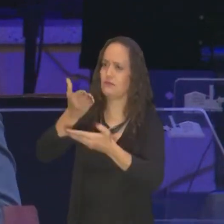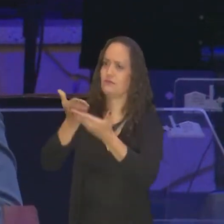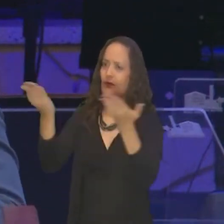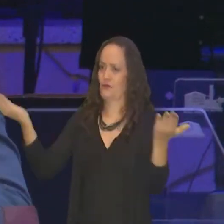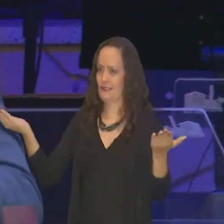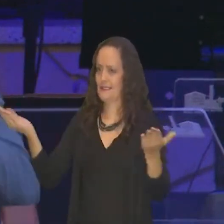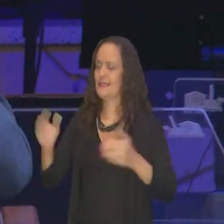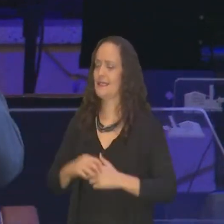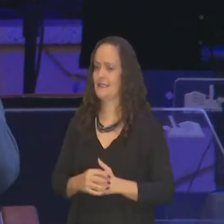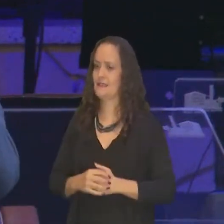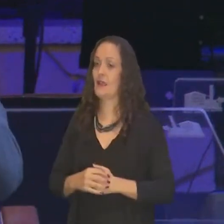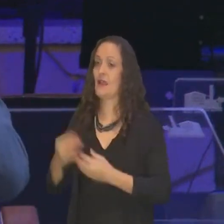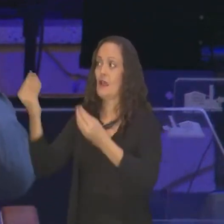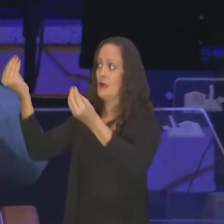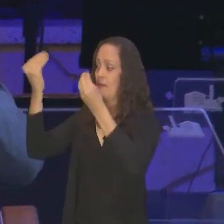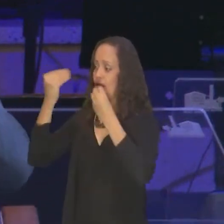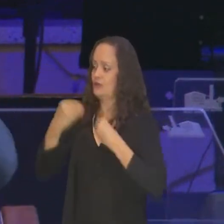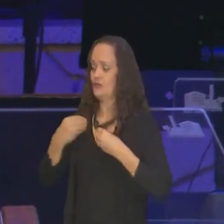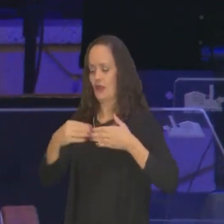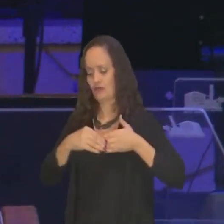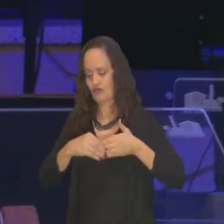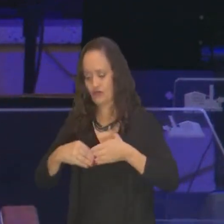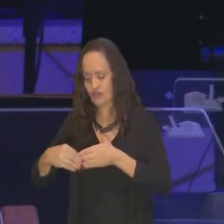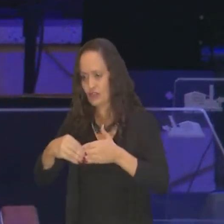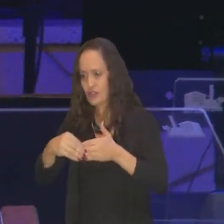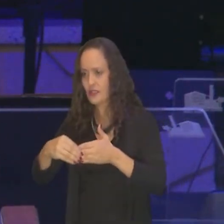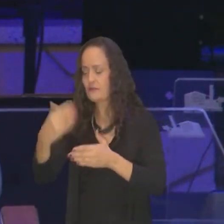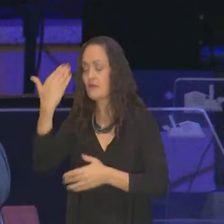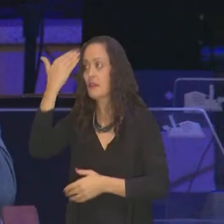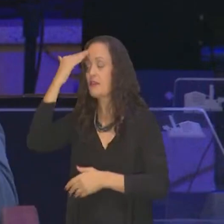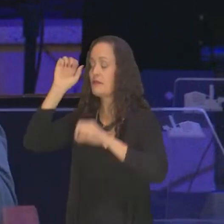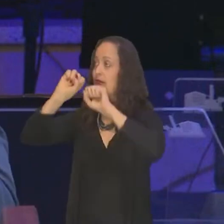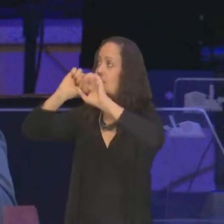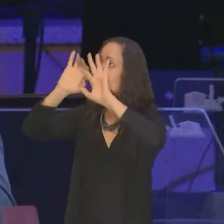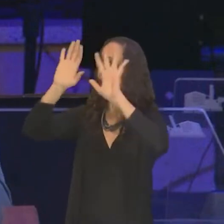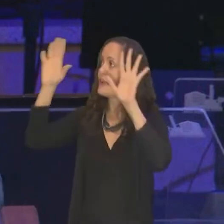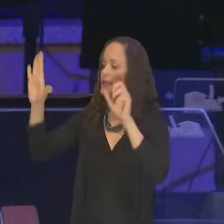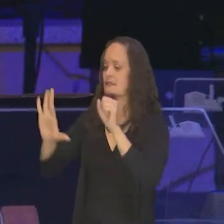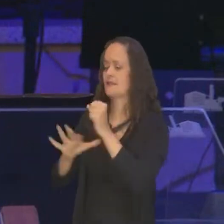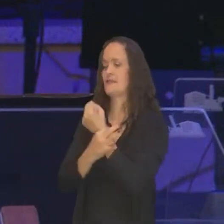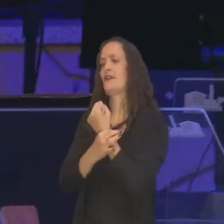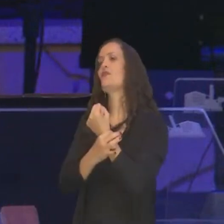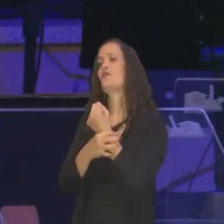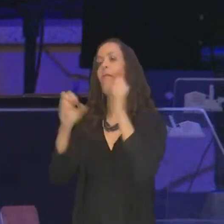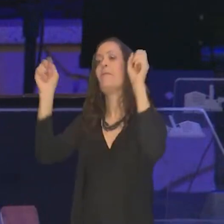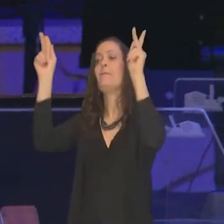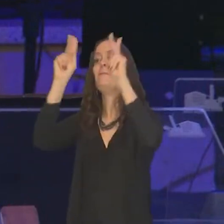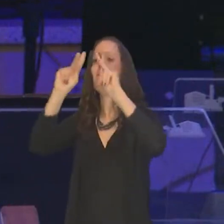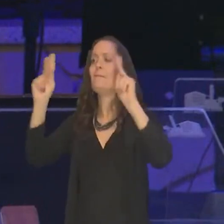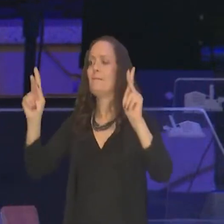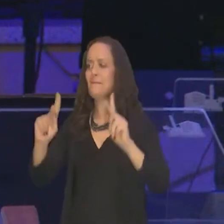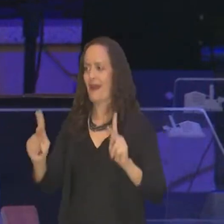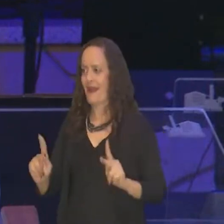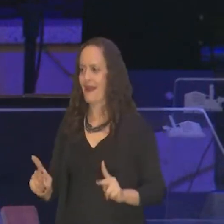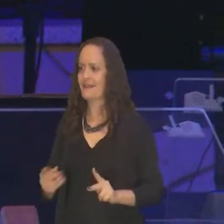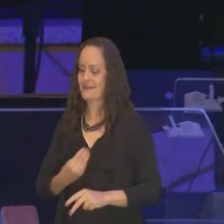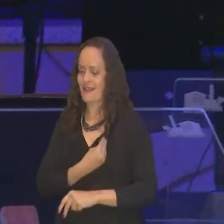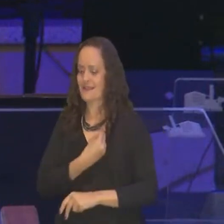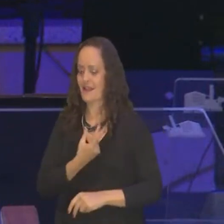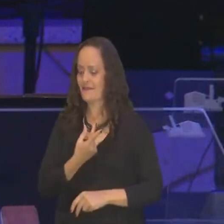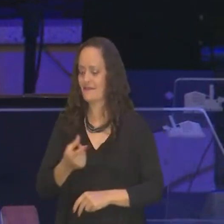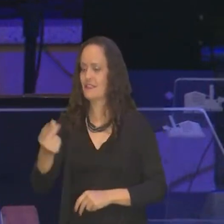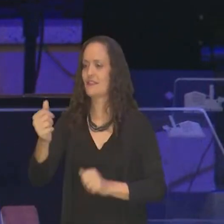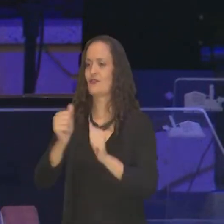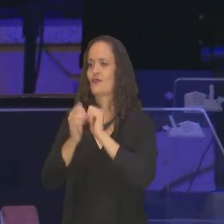nós, para nos dar direção, entendimento, segurança, paz e a vida eterna em